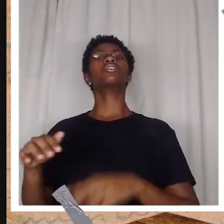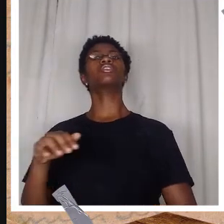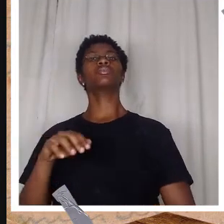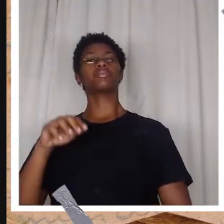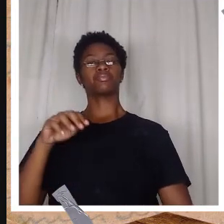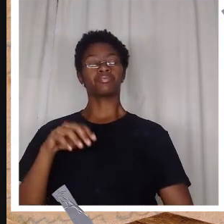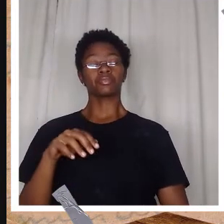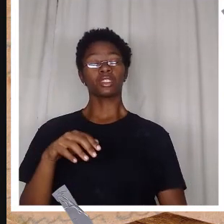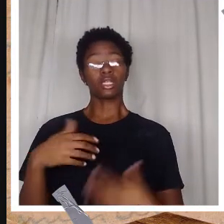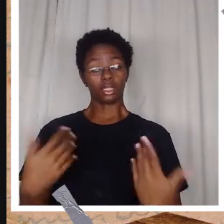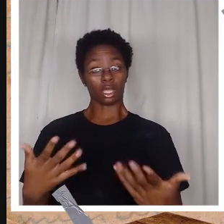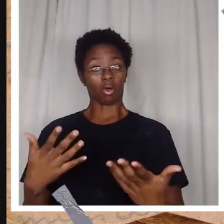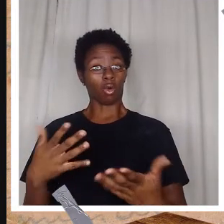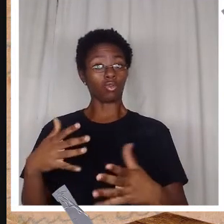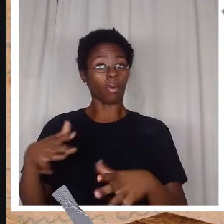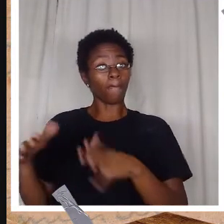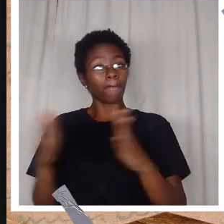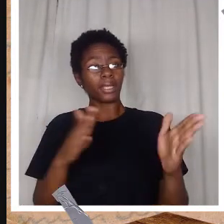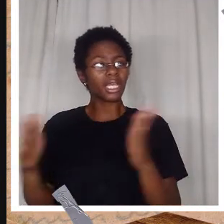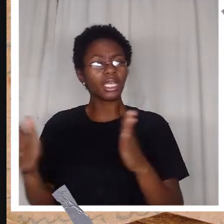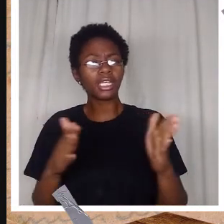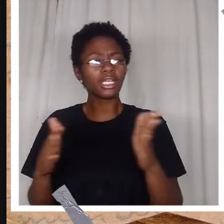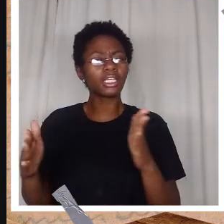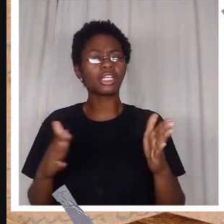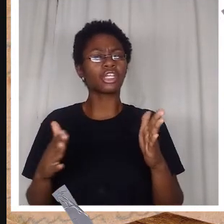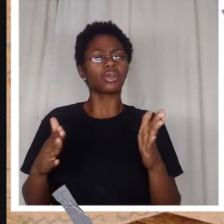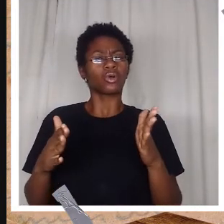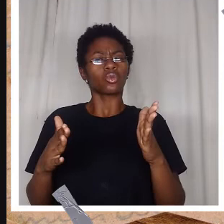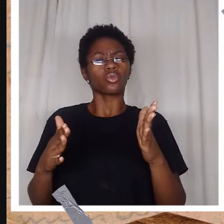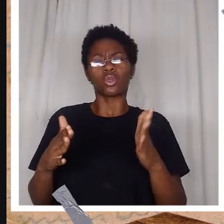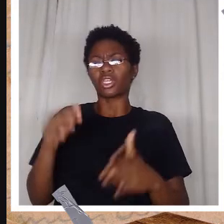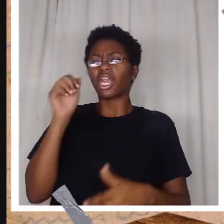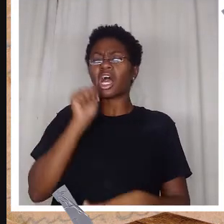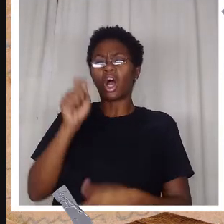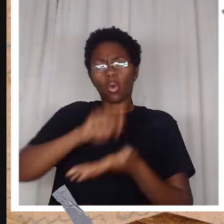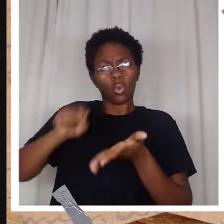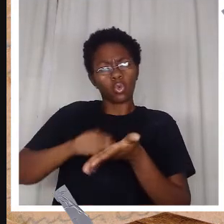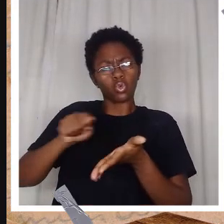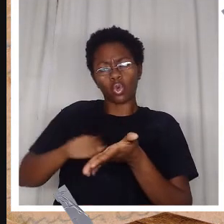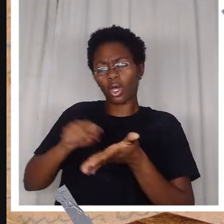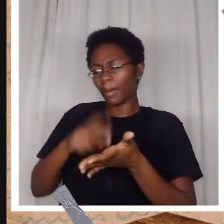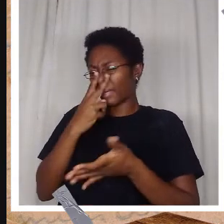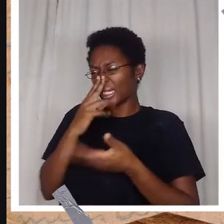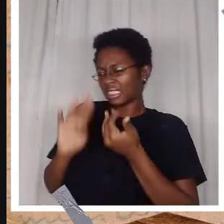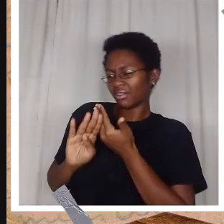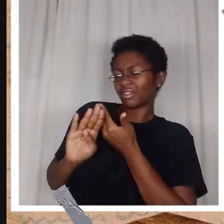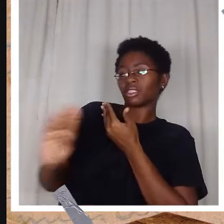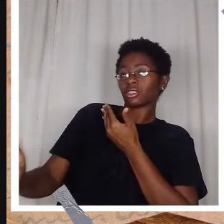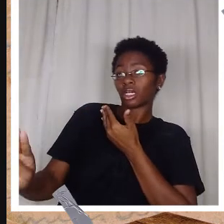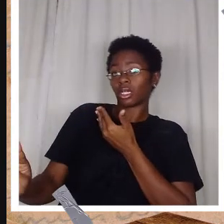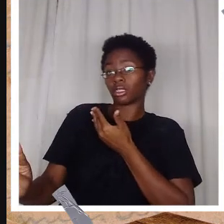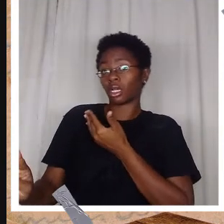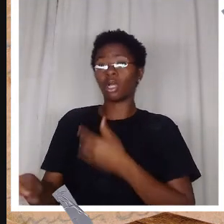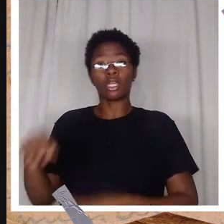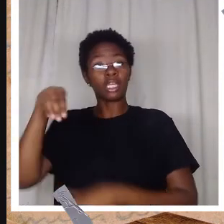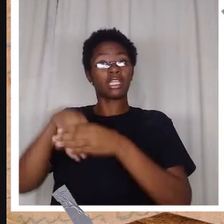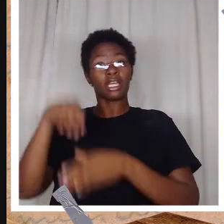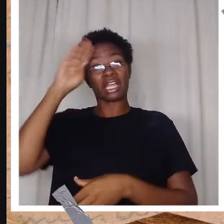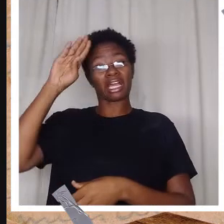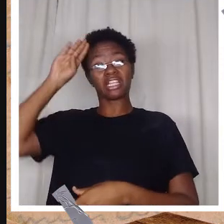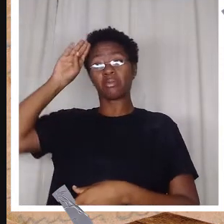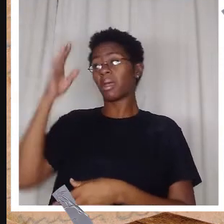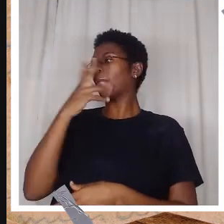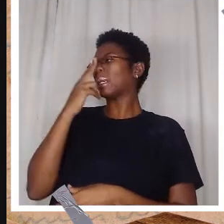ostracismo, debatida num nicho acadêmico controlado por pessoas brancas. Os três vão narrar Carolina em